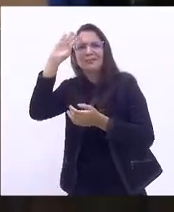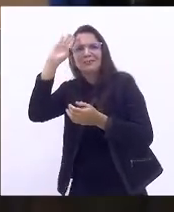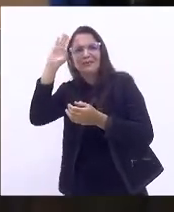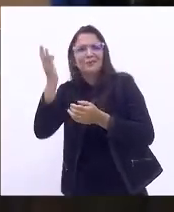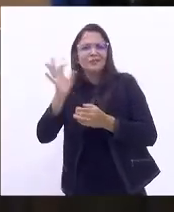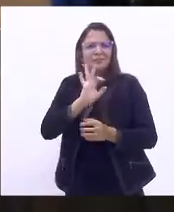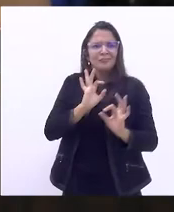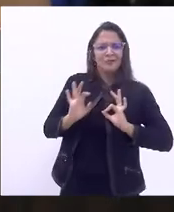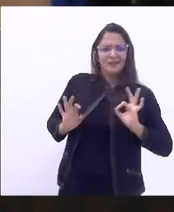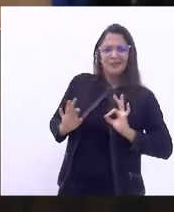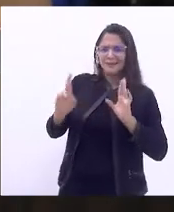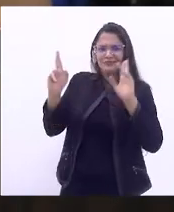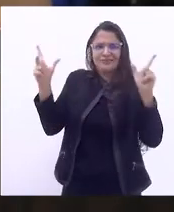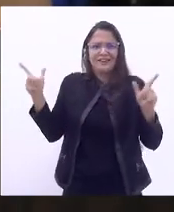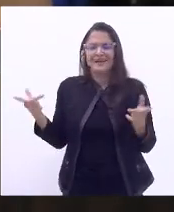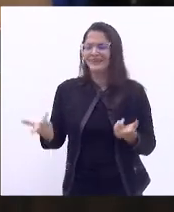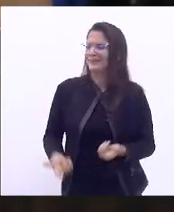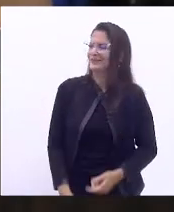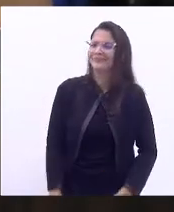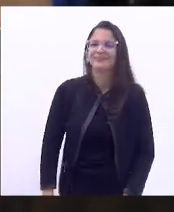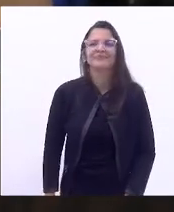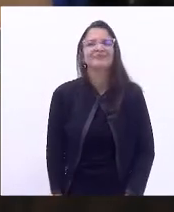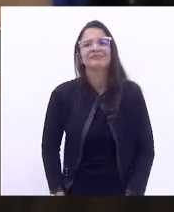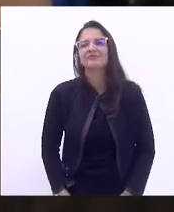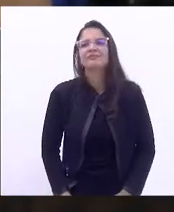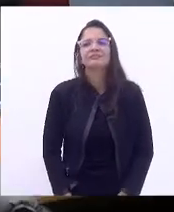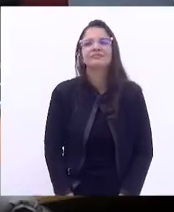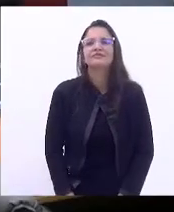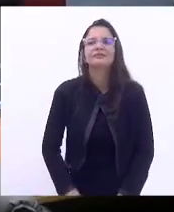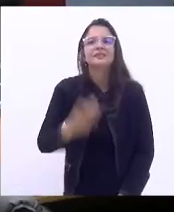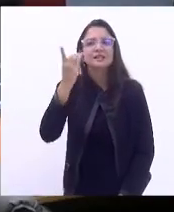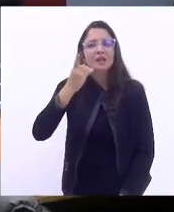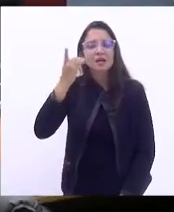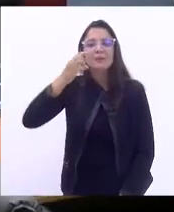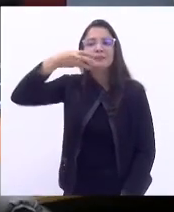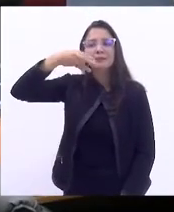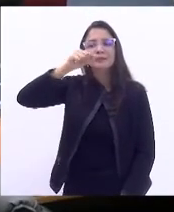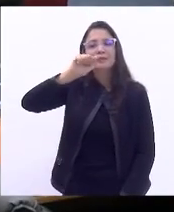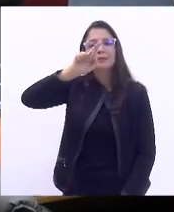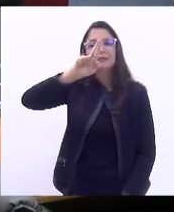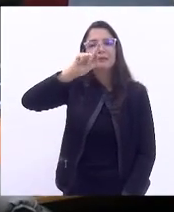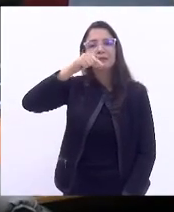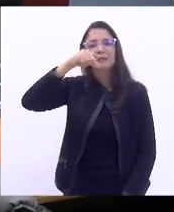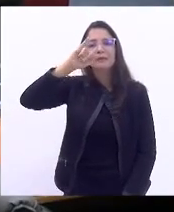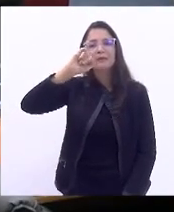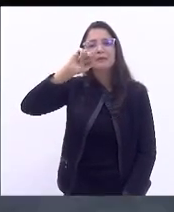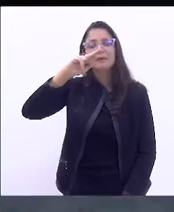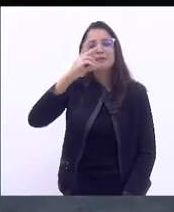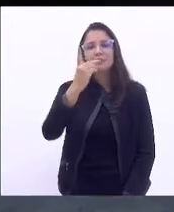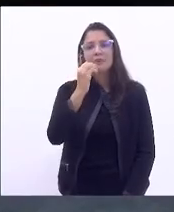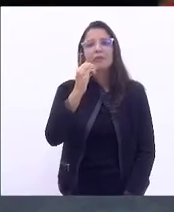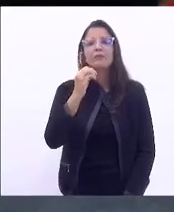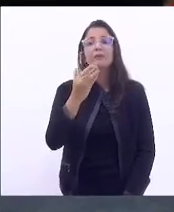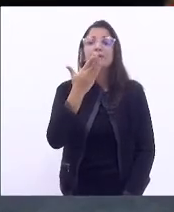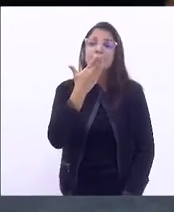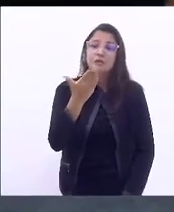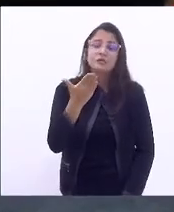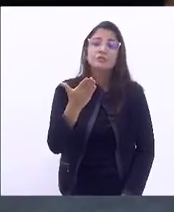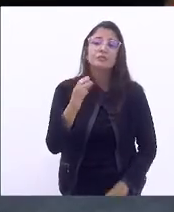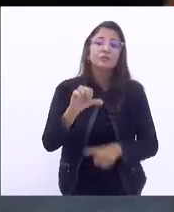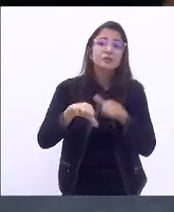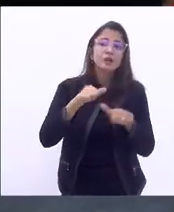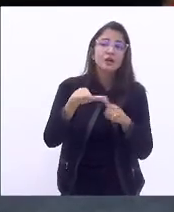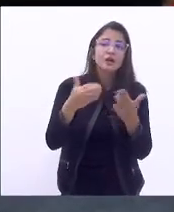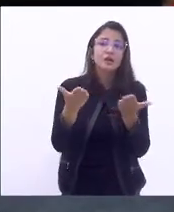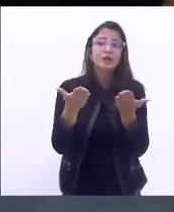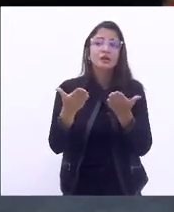salve, simpatia. Presidente, eu havia até ligado para o nosso deputado Marquinho da mesa ontem, pedindo para ratificar. Só que agora o presidente